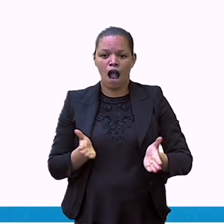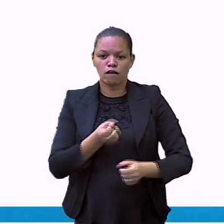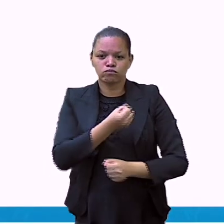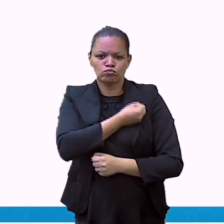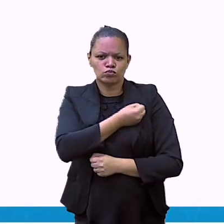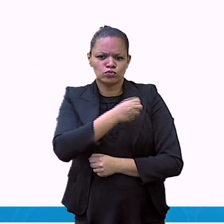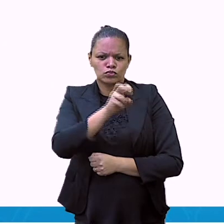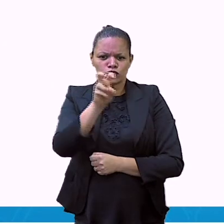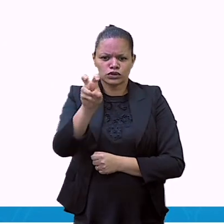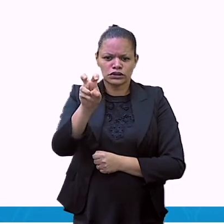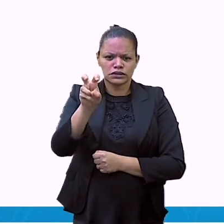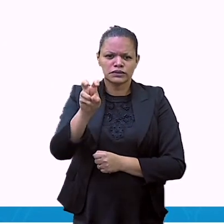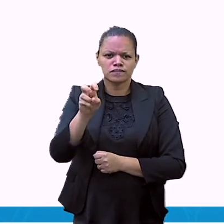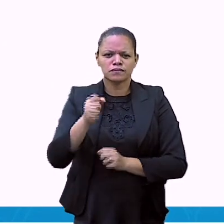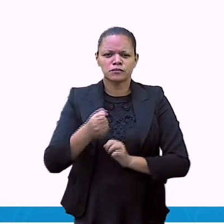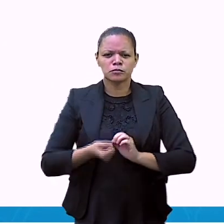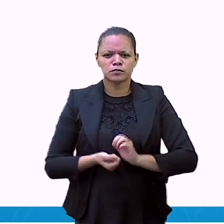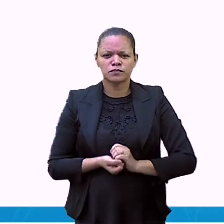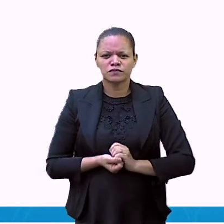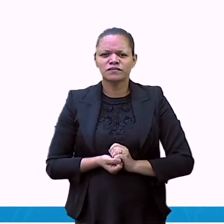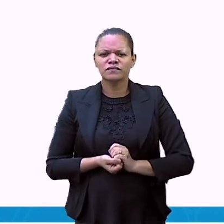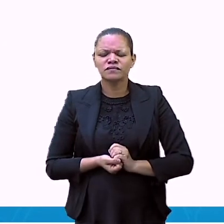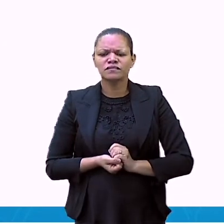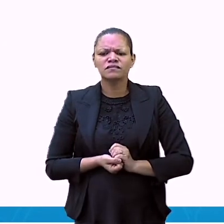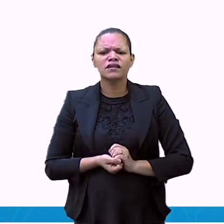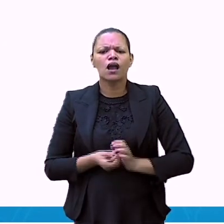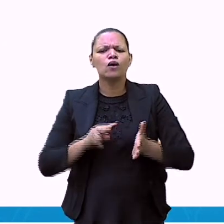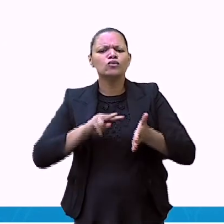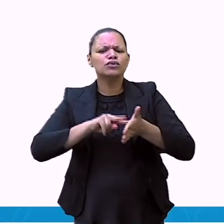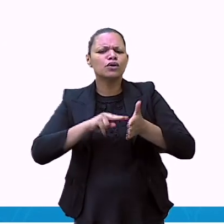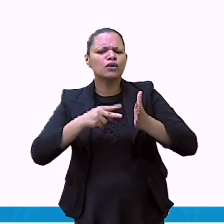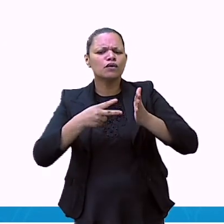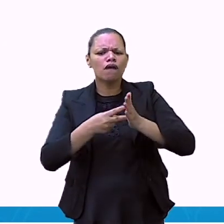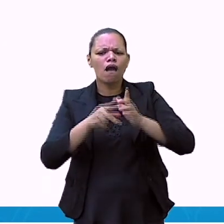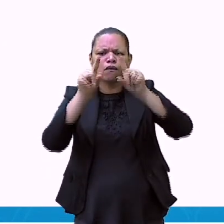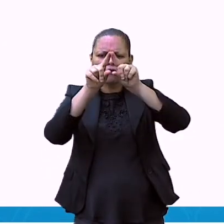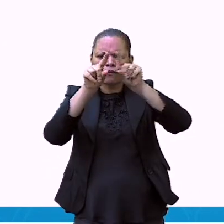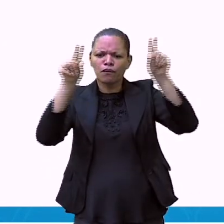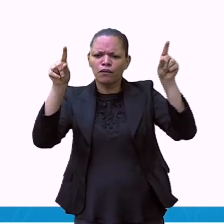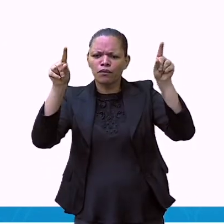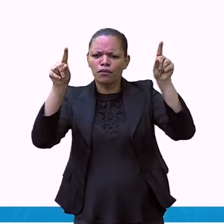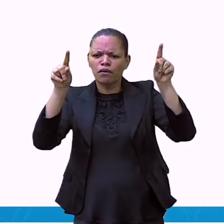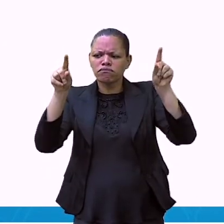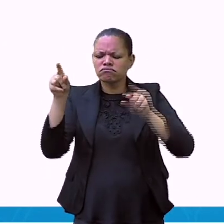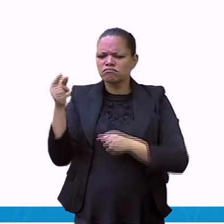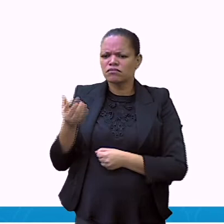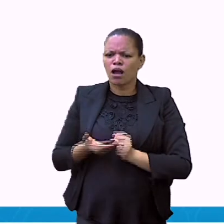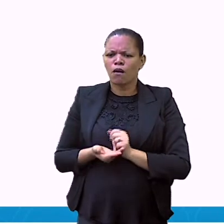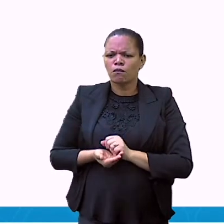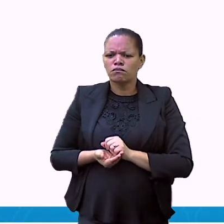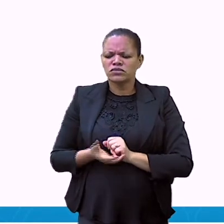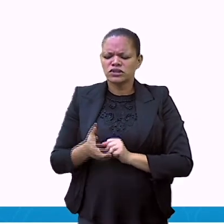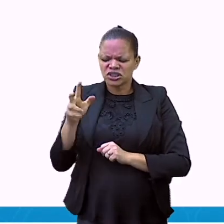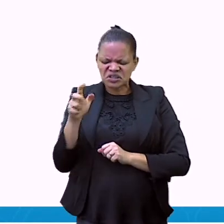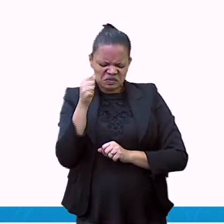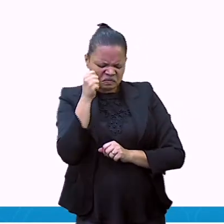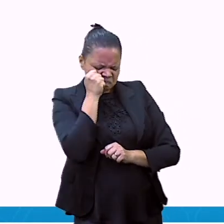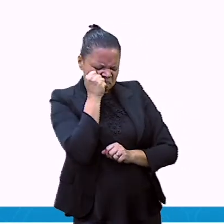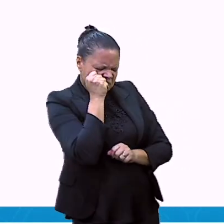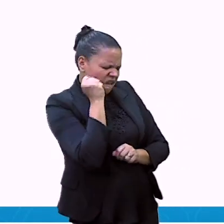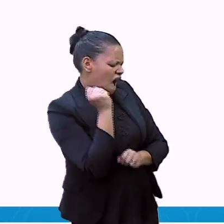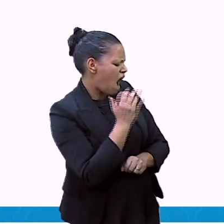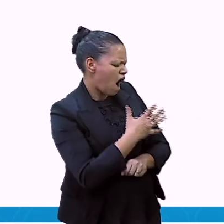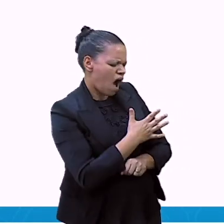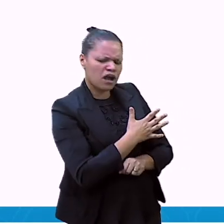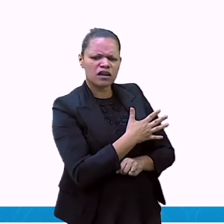5. O que significa a expressão moleque malcriado? Discuta com sua